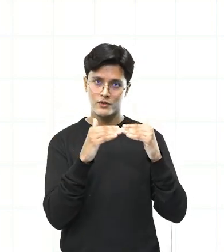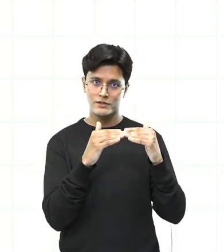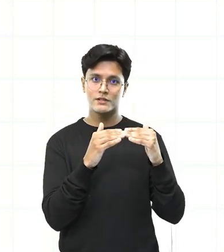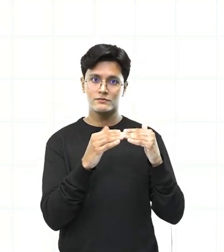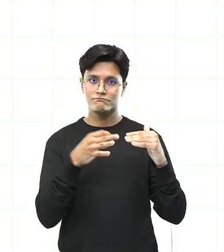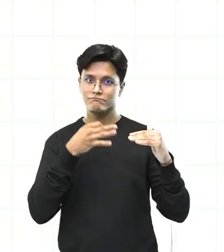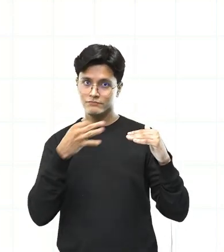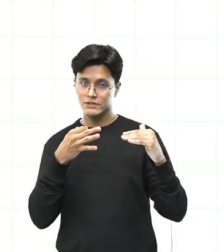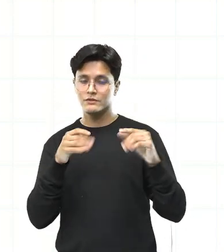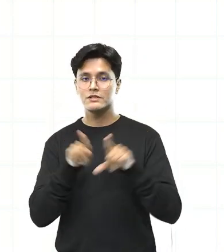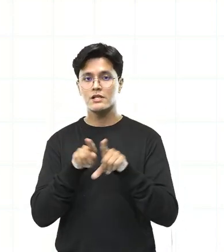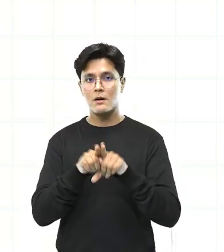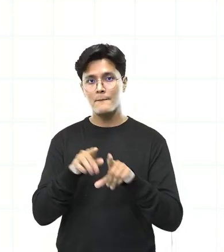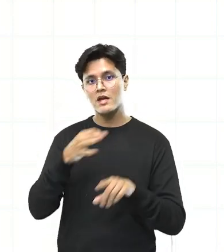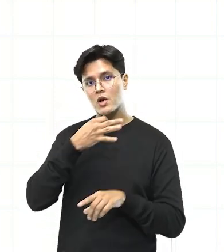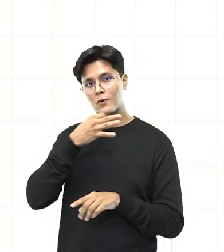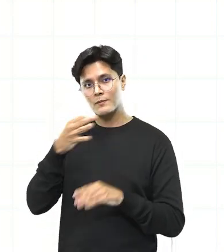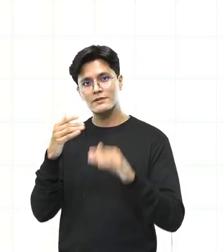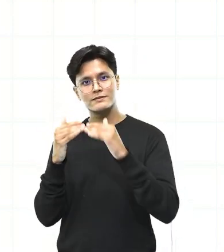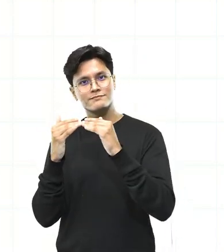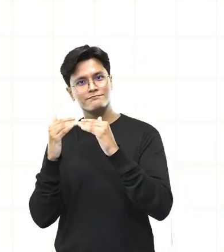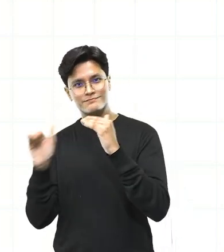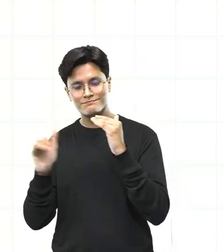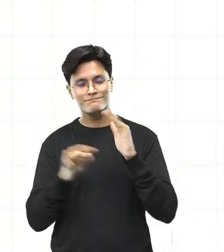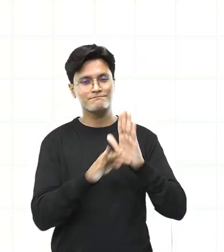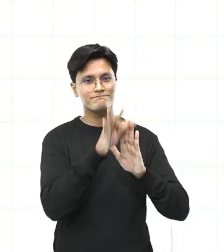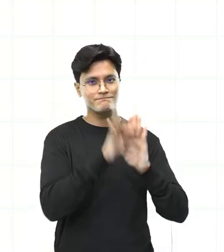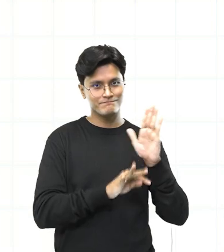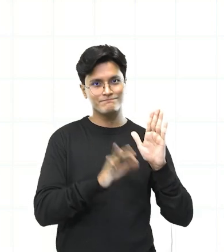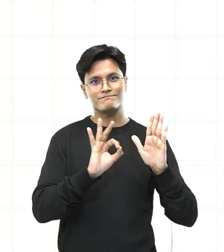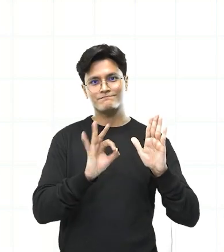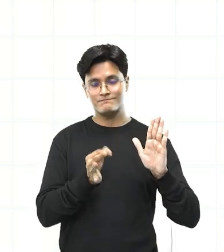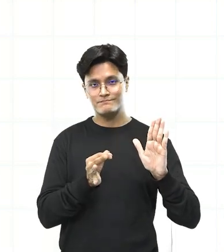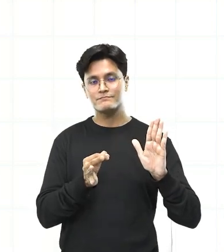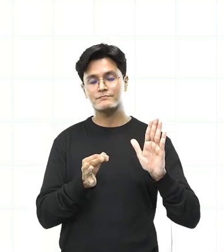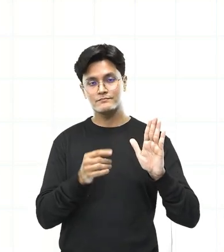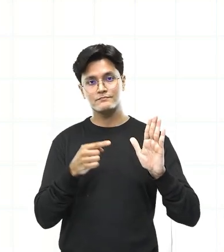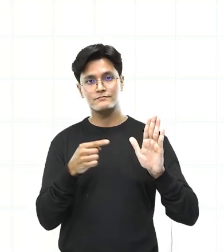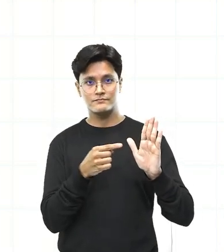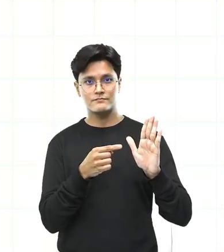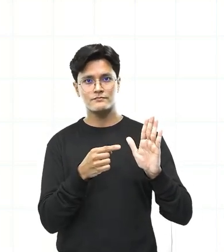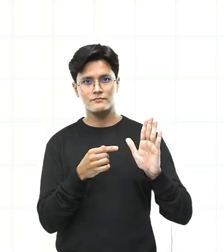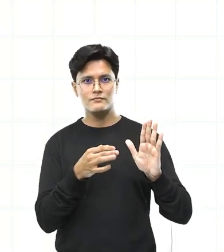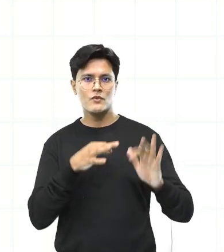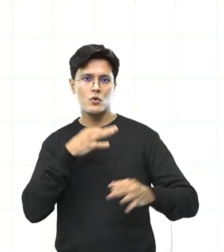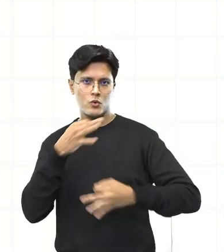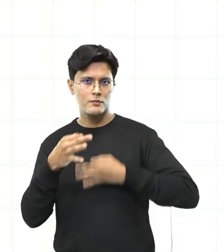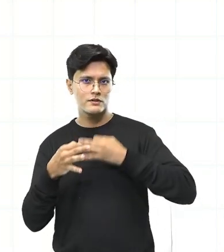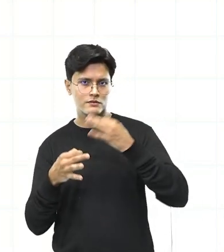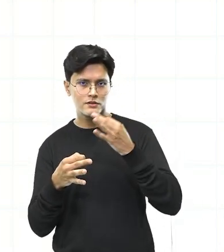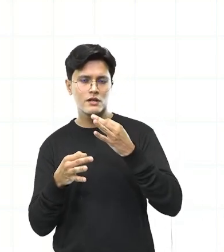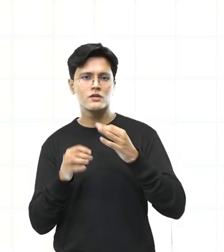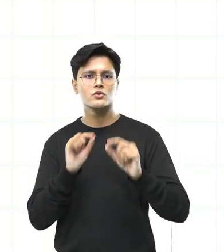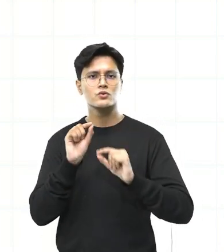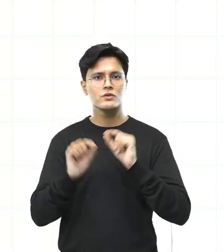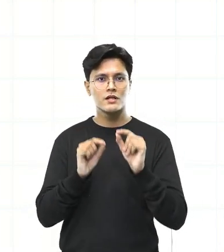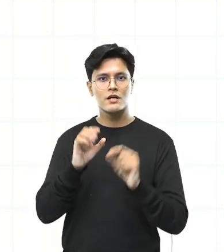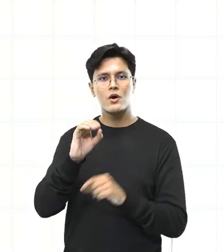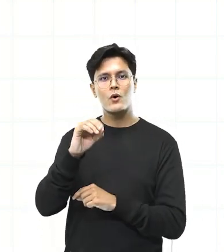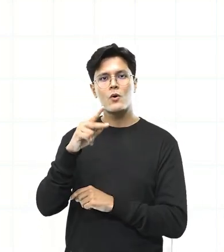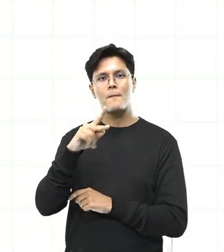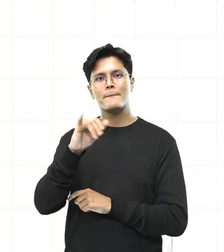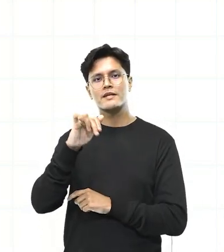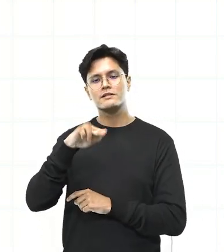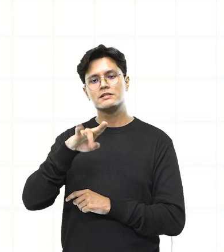texto, e comentários que não concordaram com esse texto, né? Os comentários aí nós podemos chamar então de